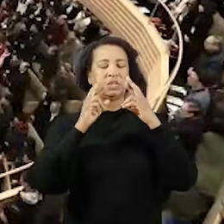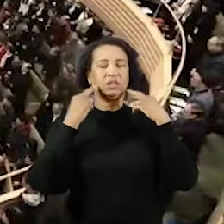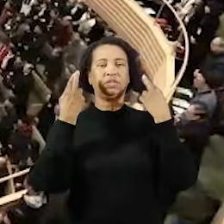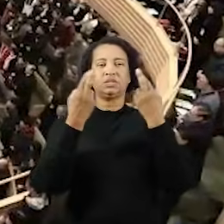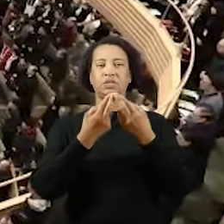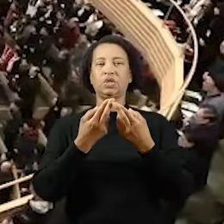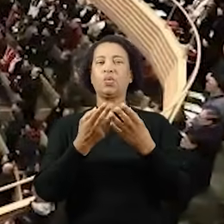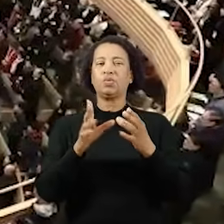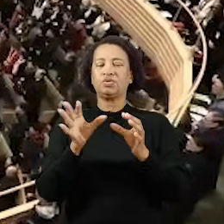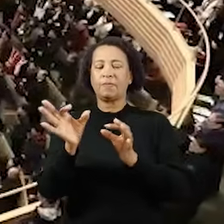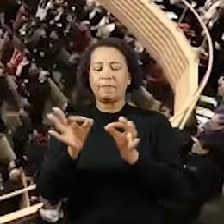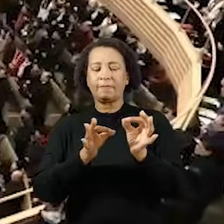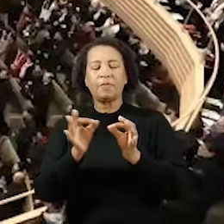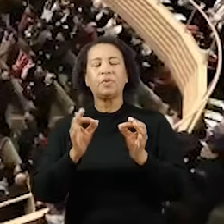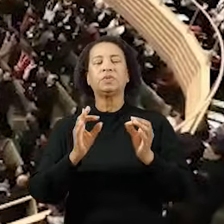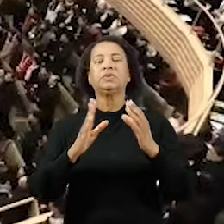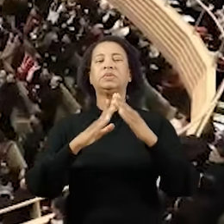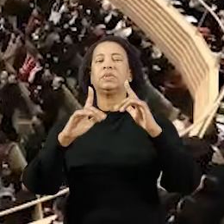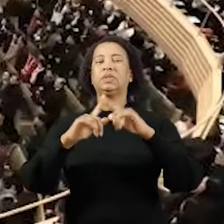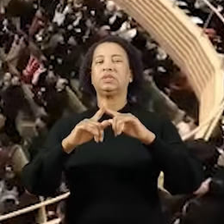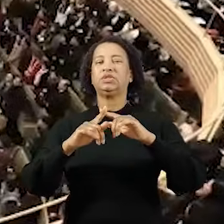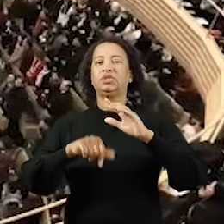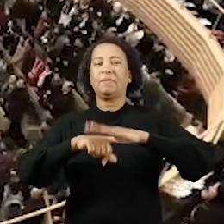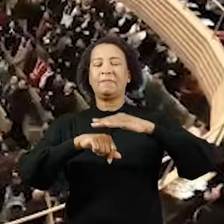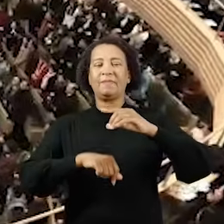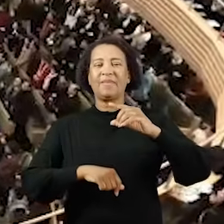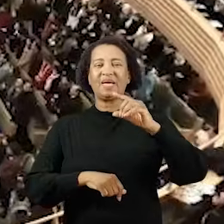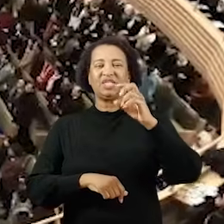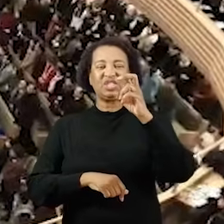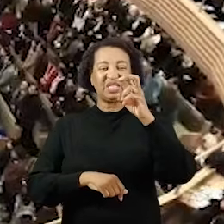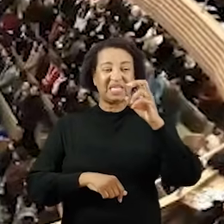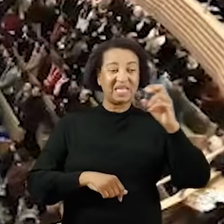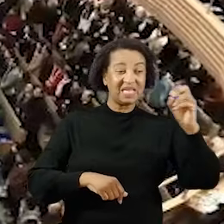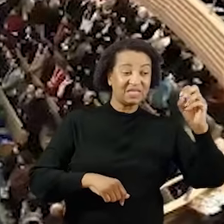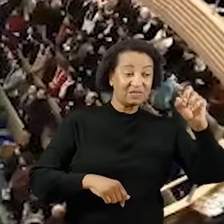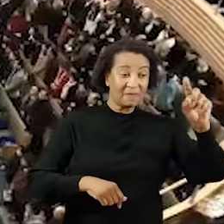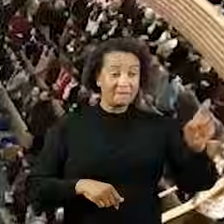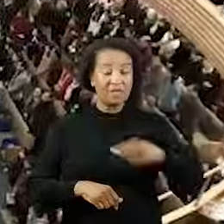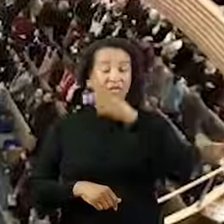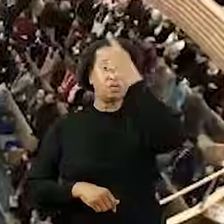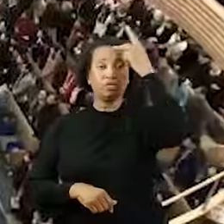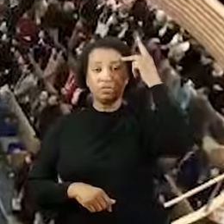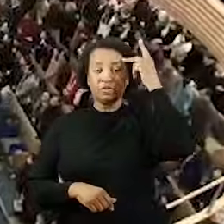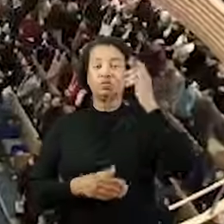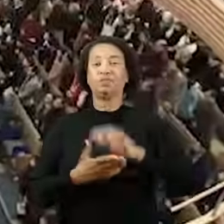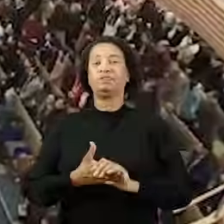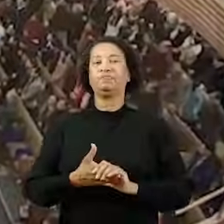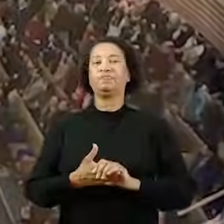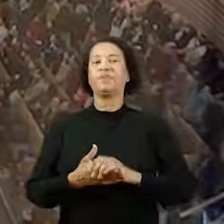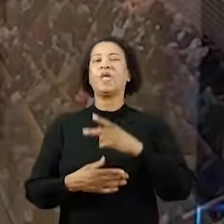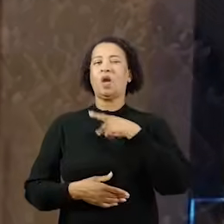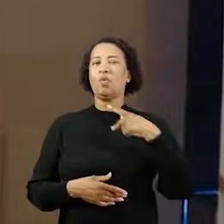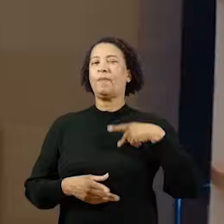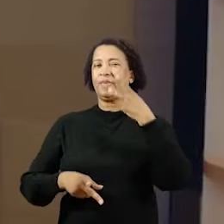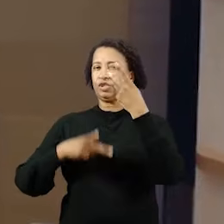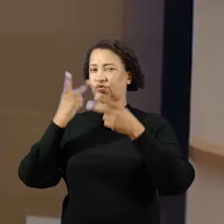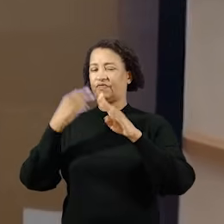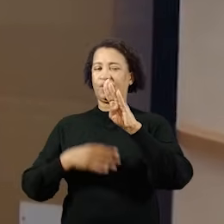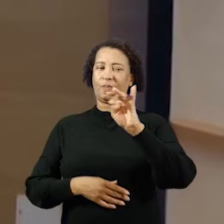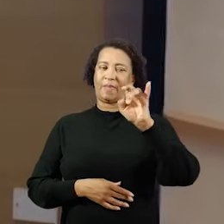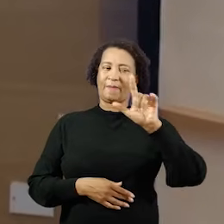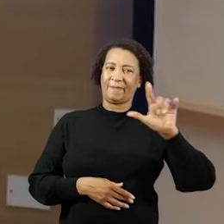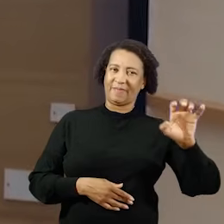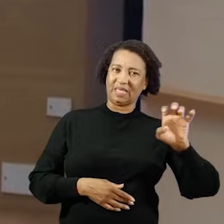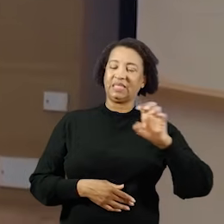formando a igreja de mais de 500 mil de pessoas. O pastor Cho garantiu a Billy Graham que, se ele fosse pregar